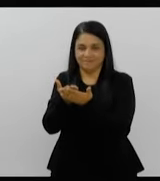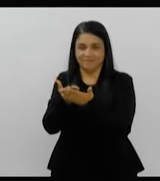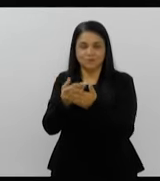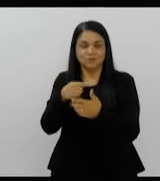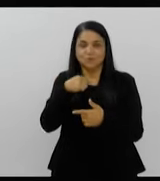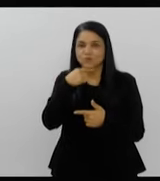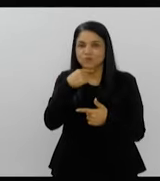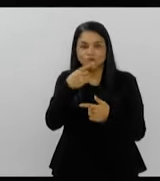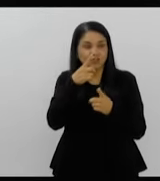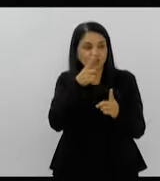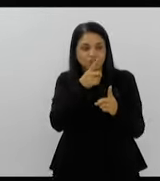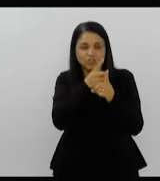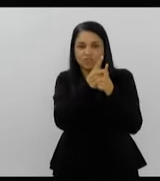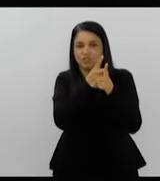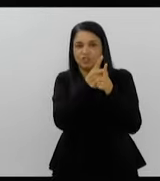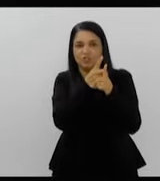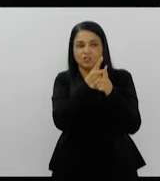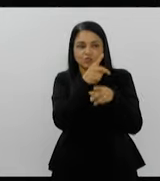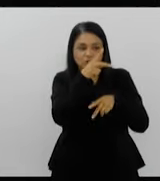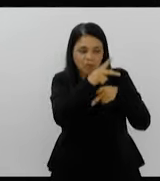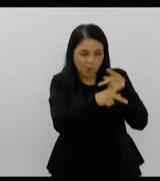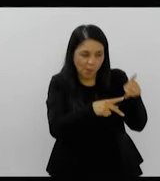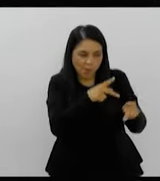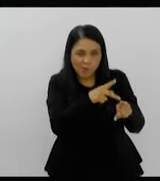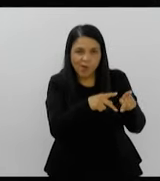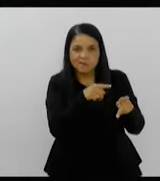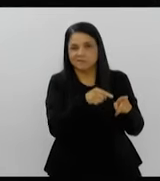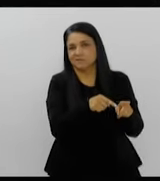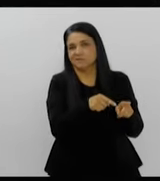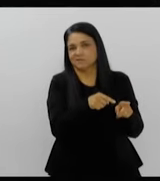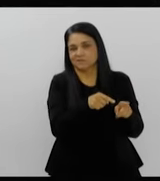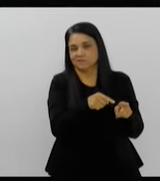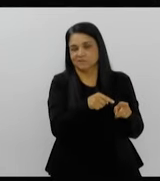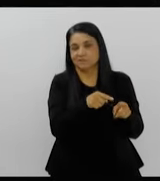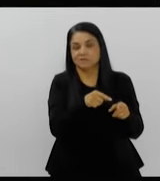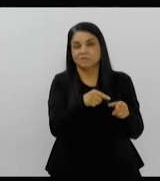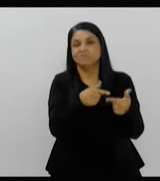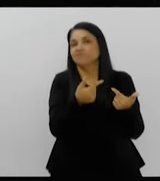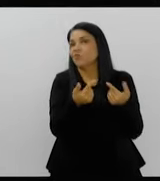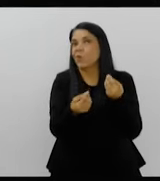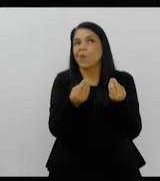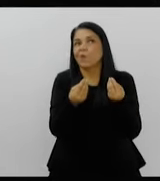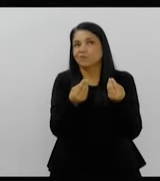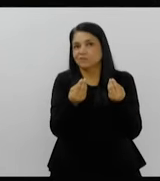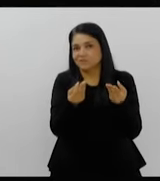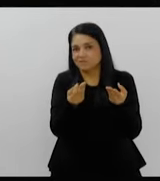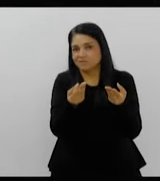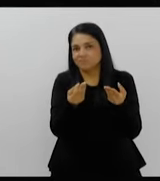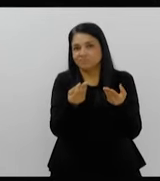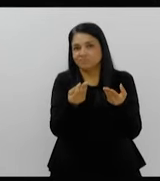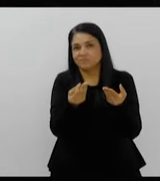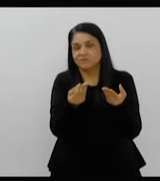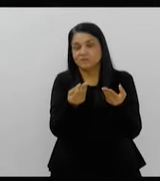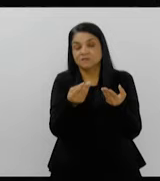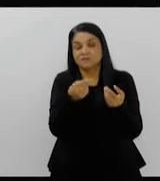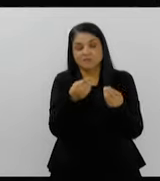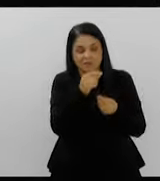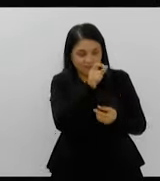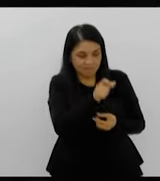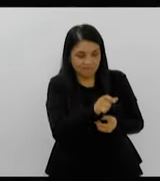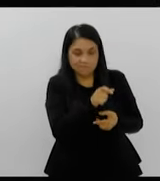produzir diagnósticos sobre a população do Estado do Rio de Janeiro, sobre a maneira como essa